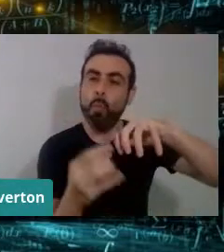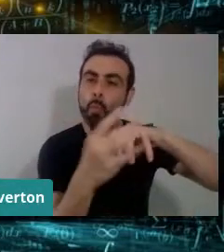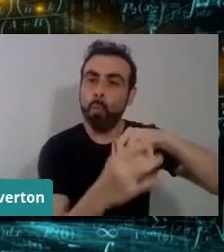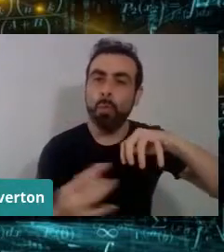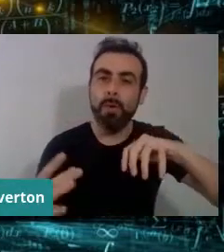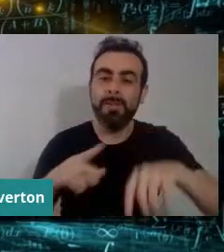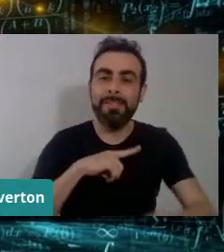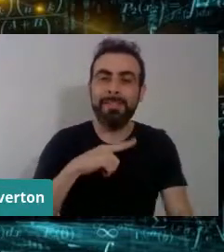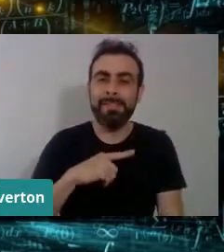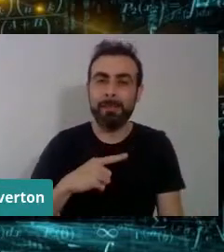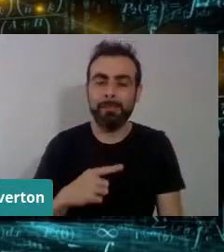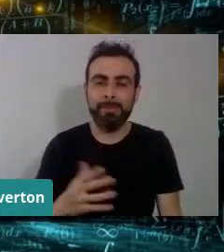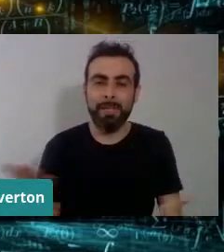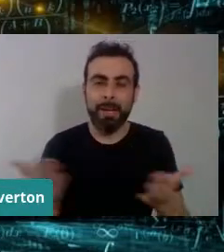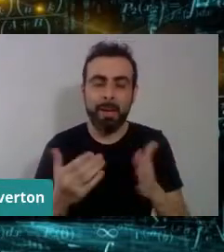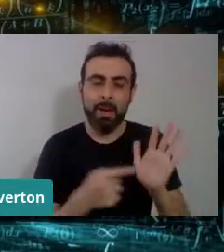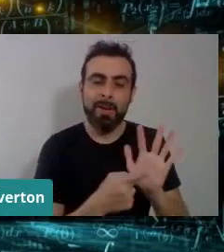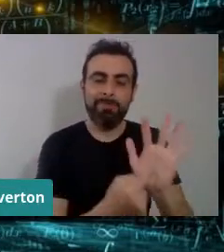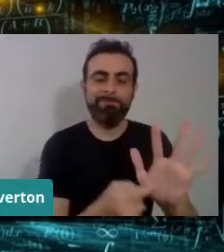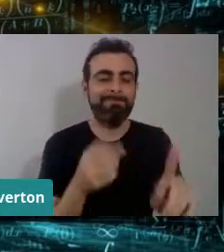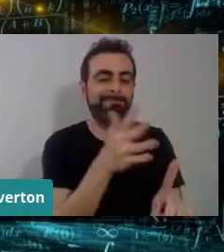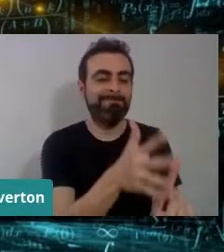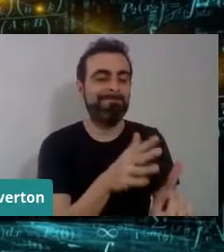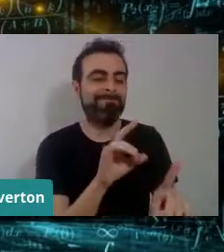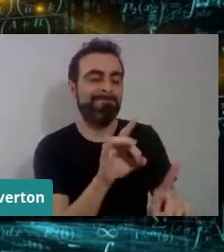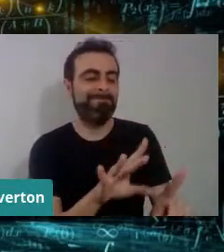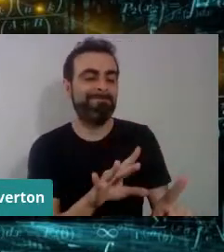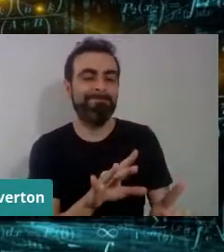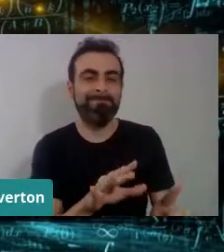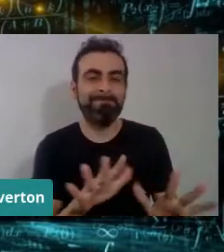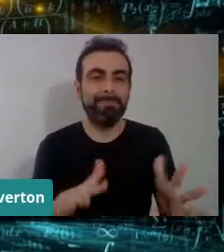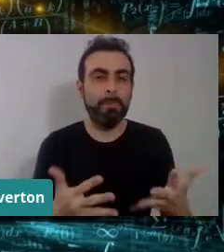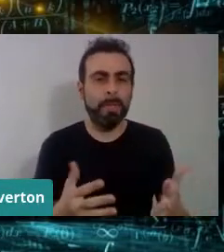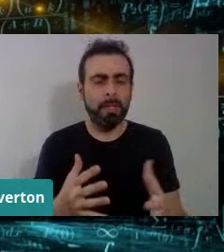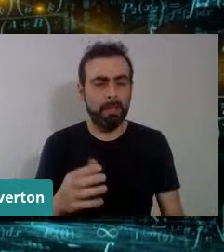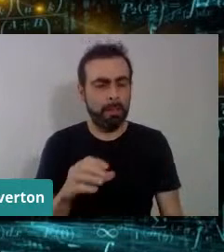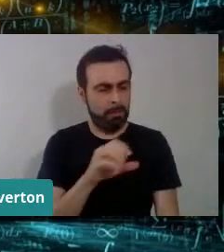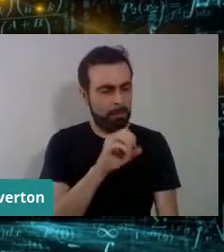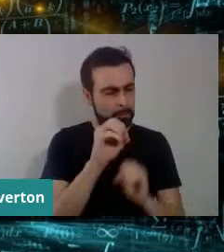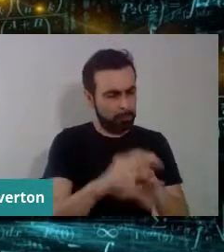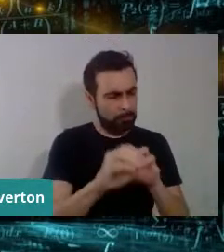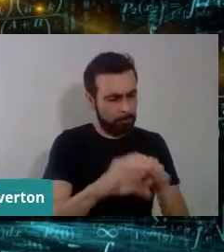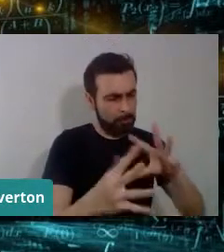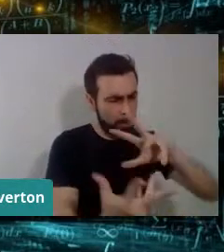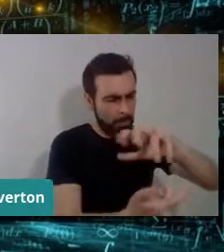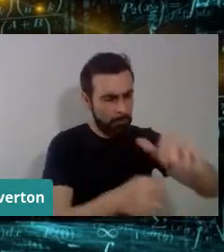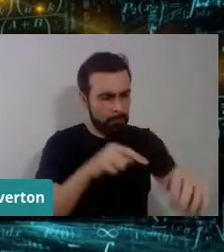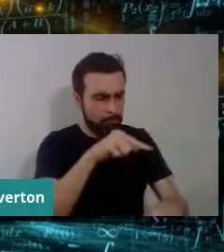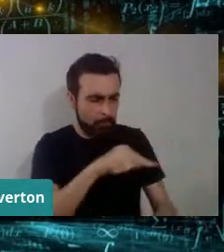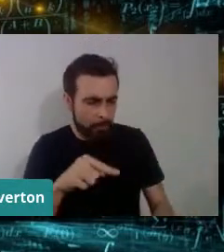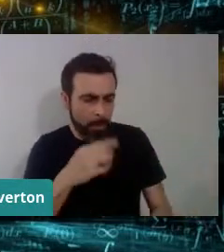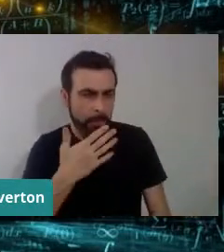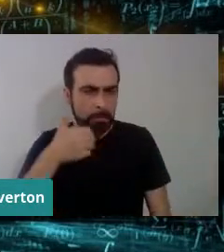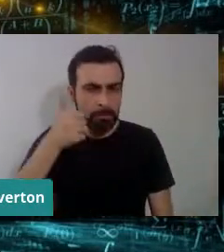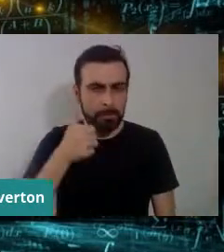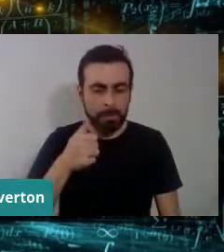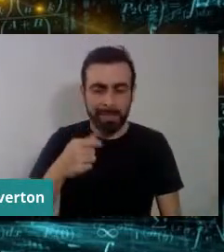agora? Se educação pode fazer o mundo melhor, podemos estar em